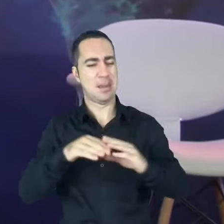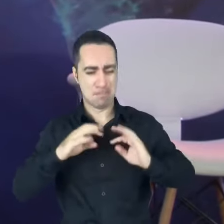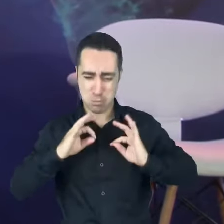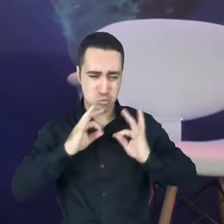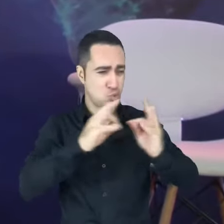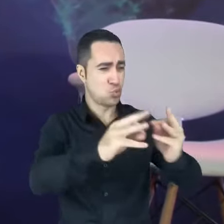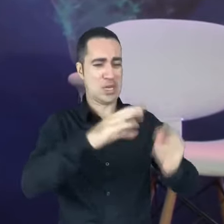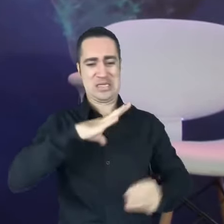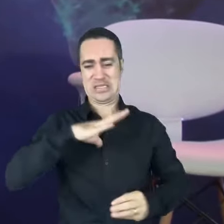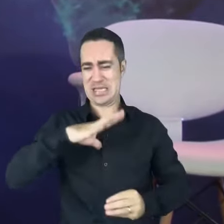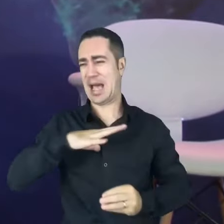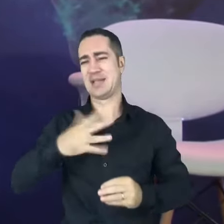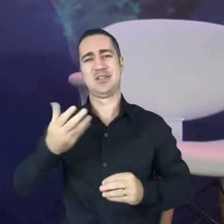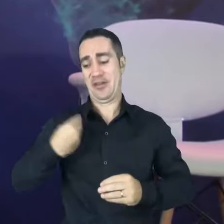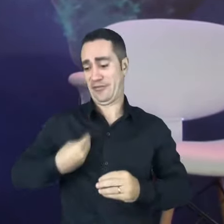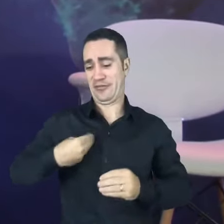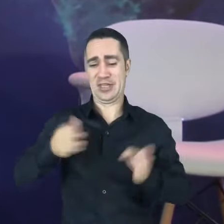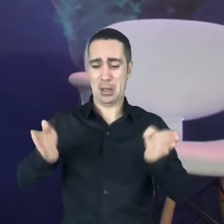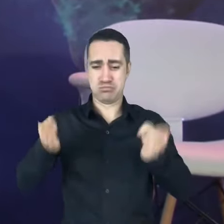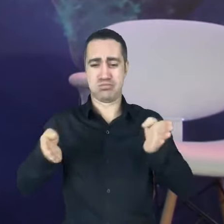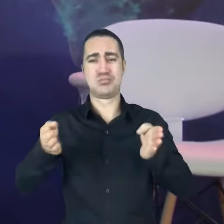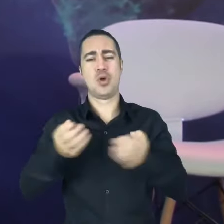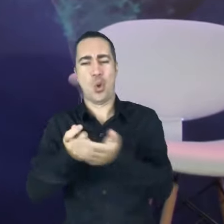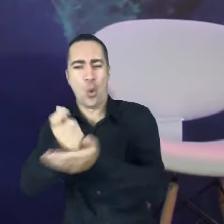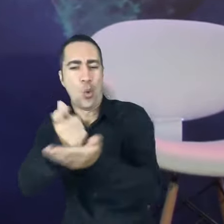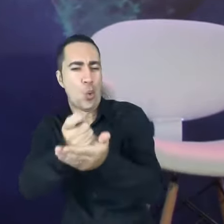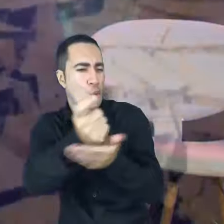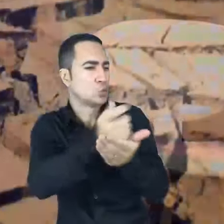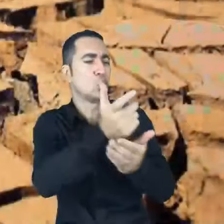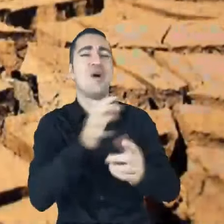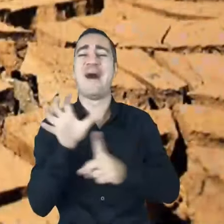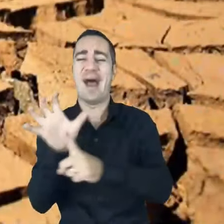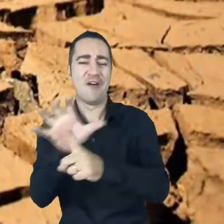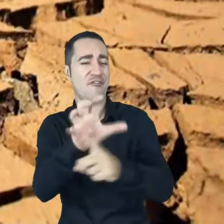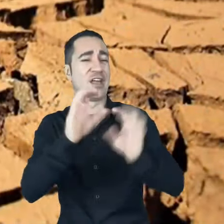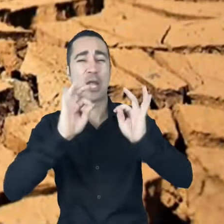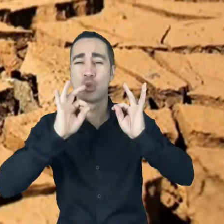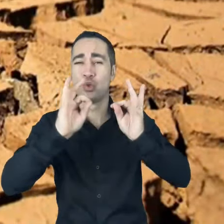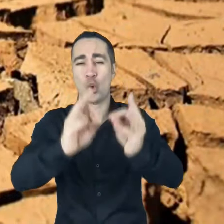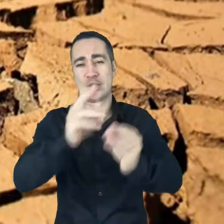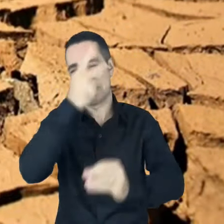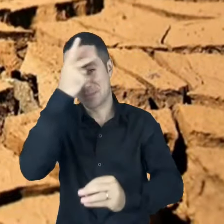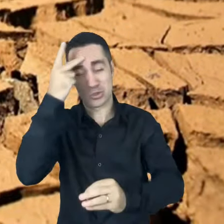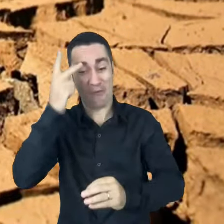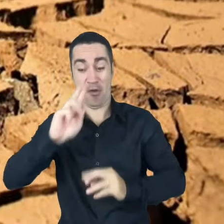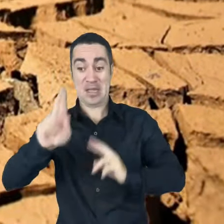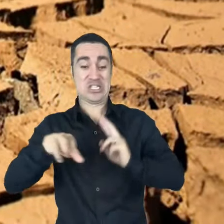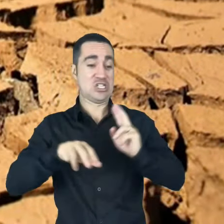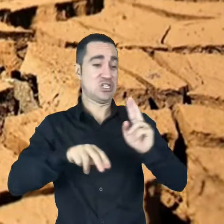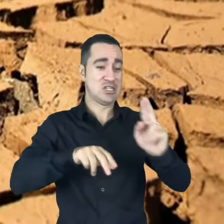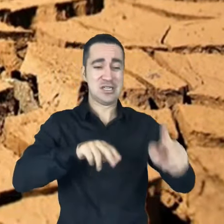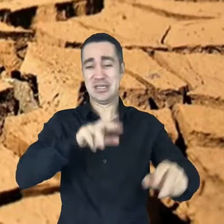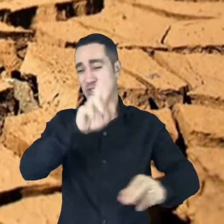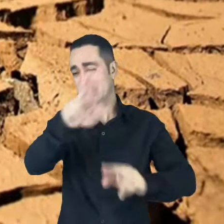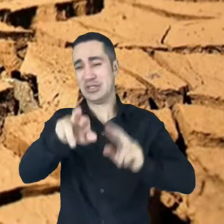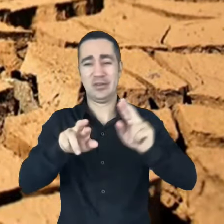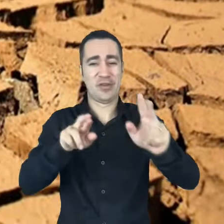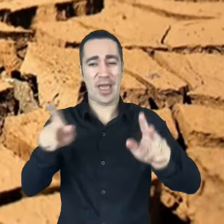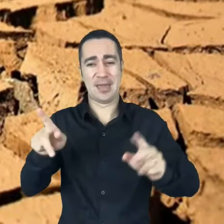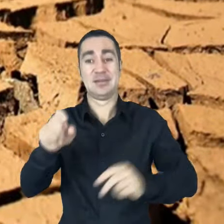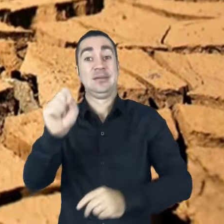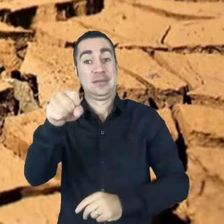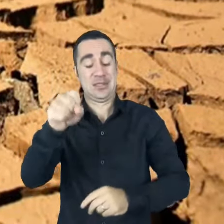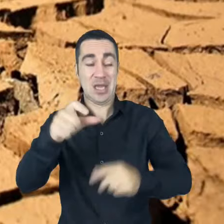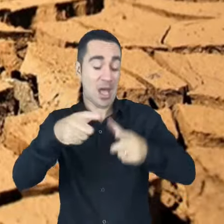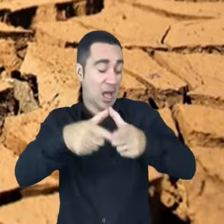expectativa de vida e consumo. Ela também afeta a todos, porém de forma diferente. E aumentando cada vez mais